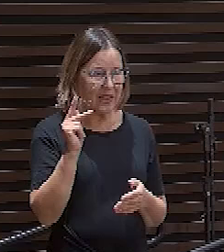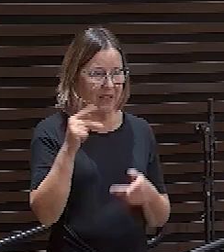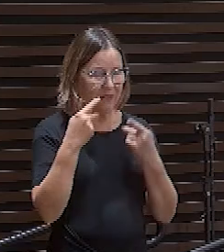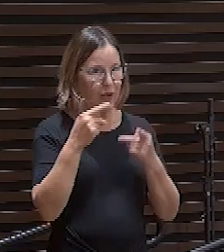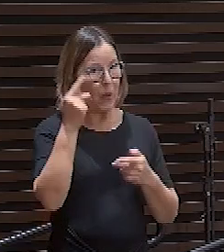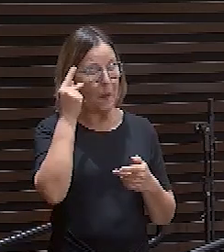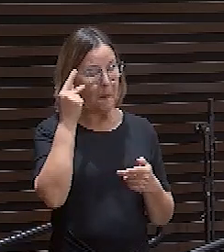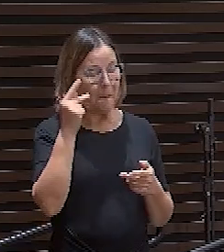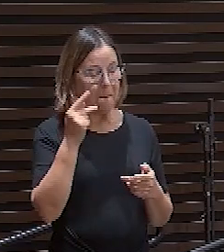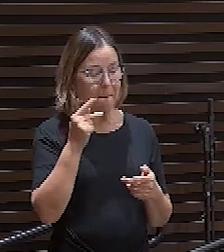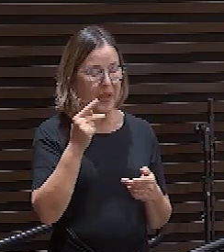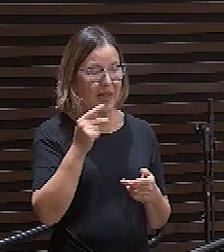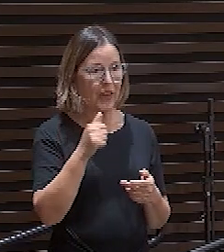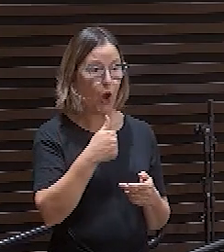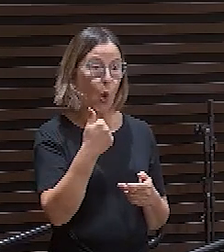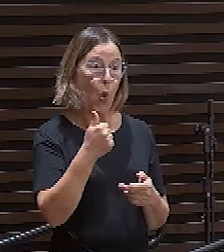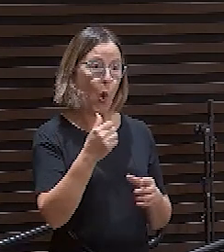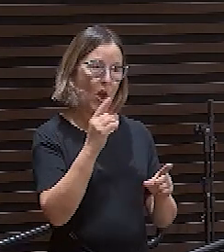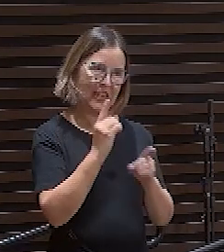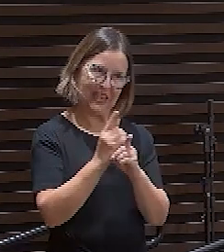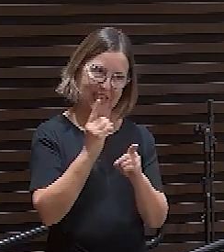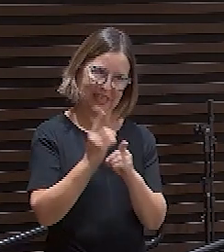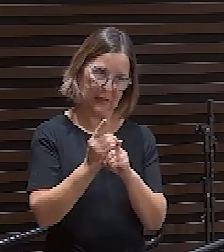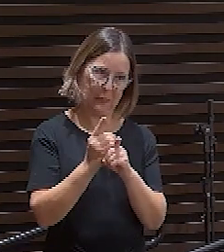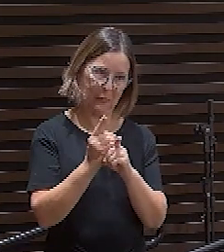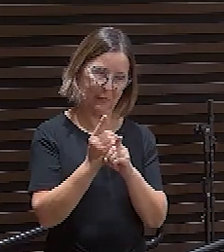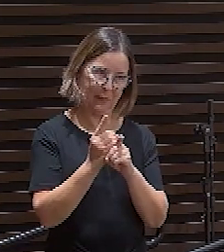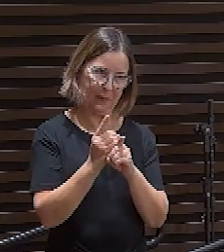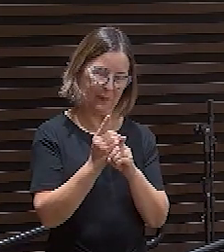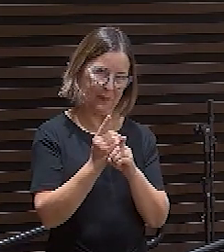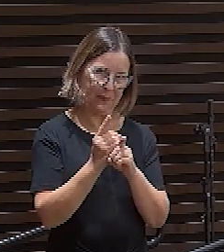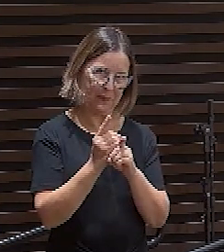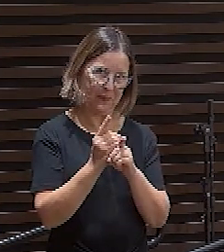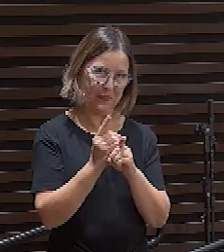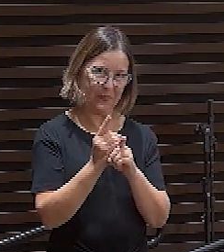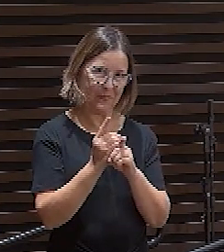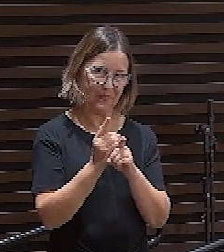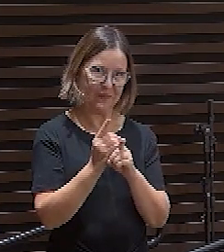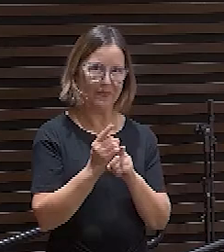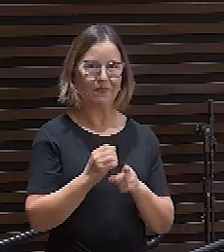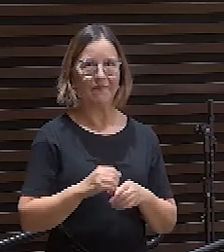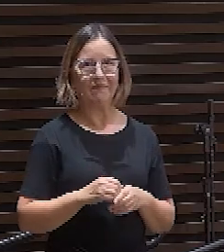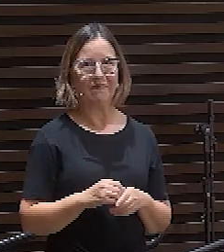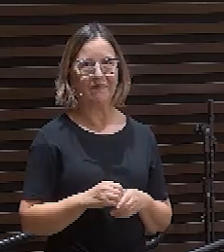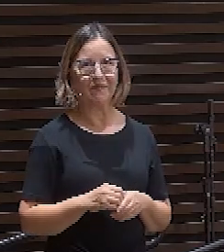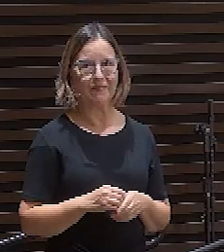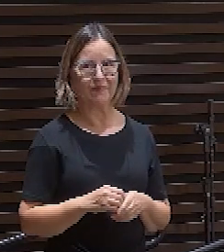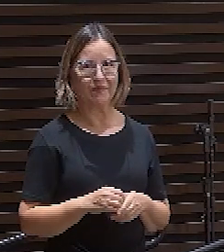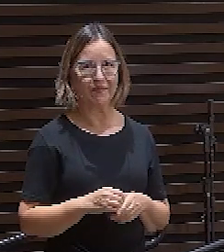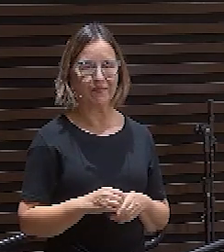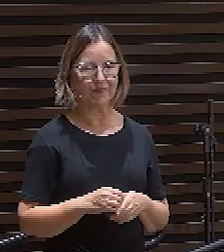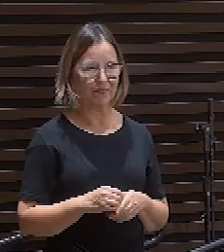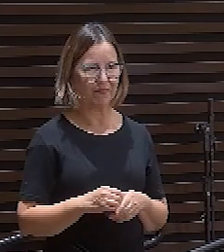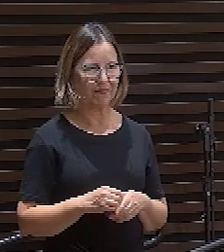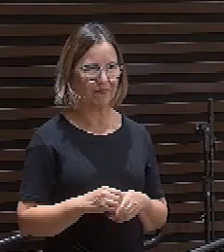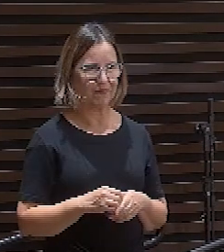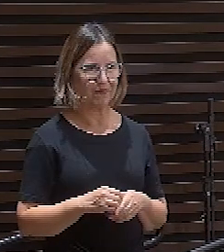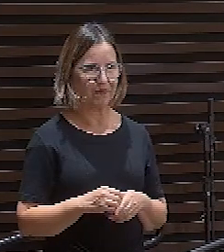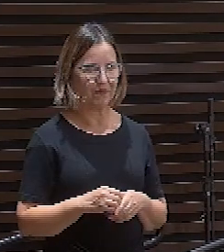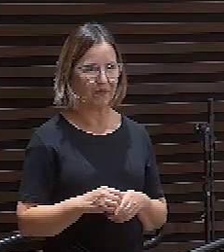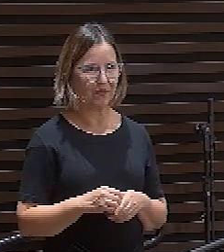falando para Judas. Ele está falando para os 11. Filhinhos. Ainda por um pouco